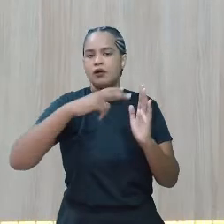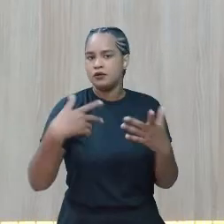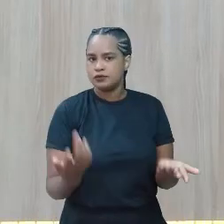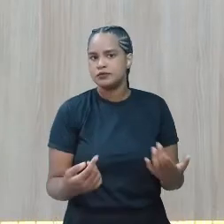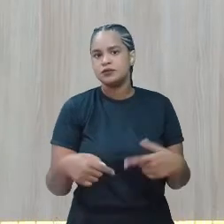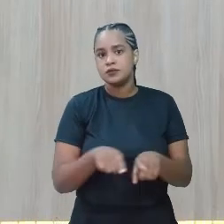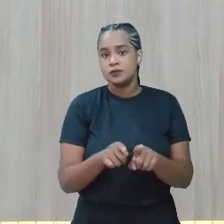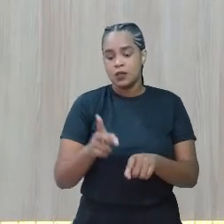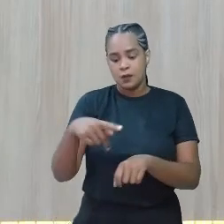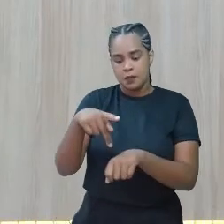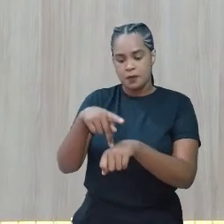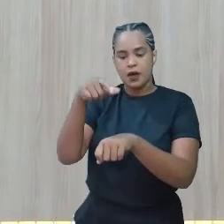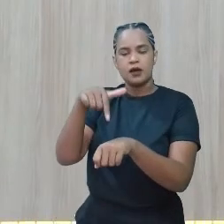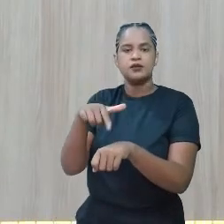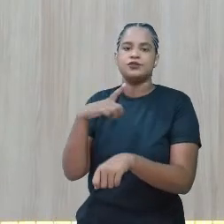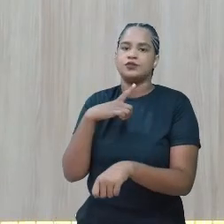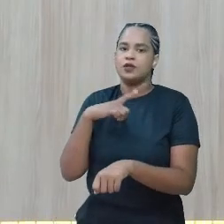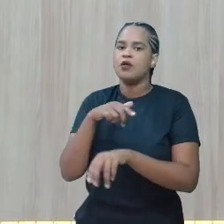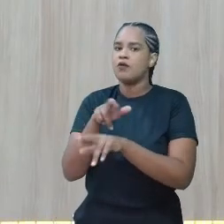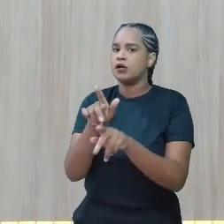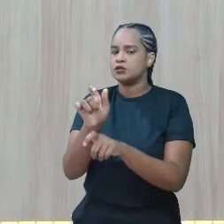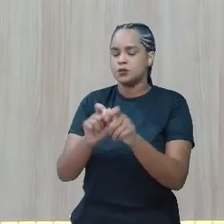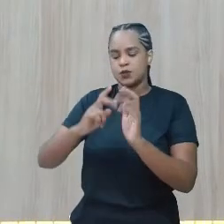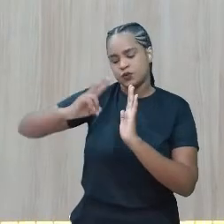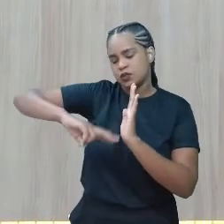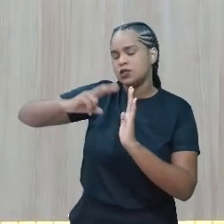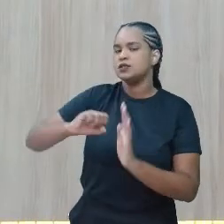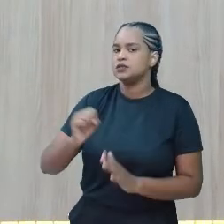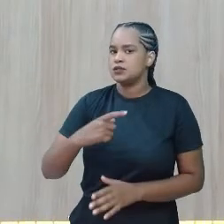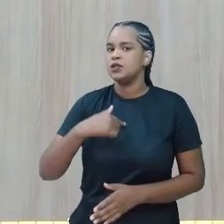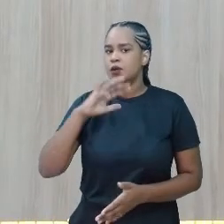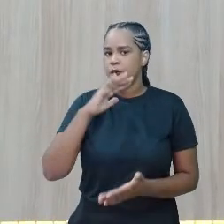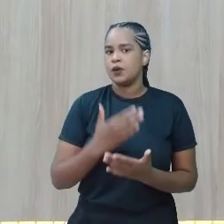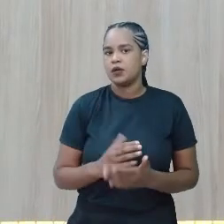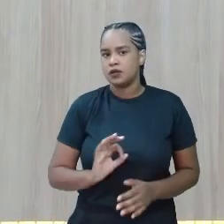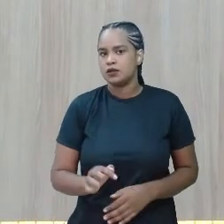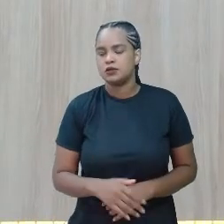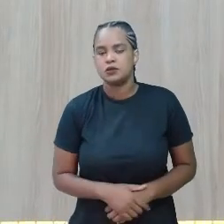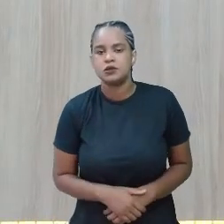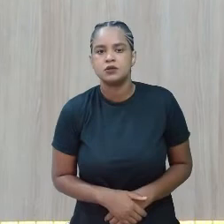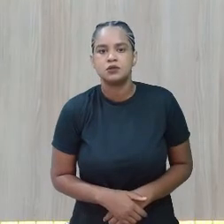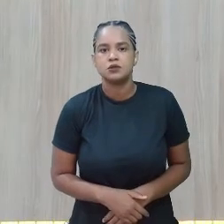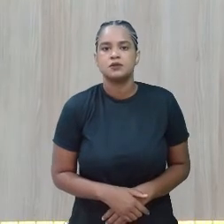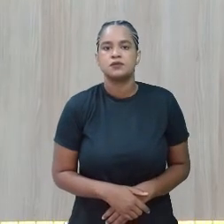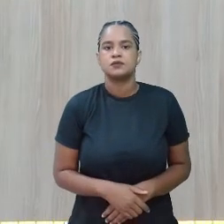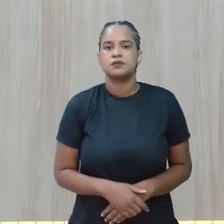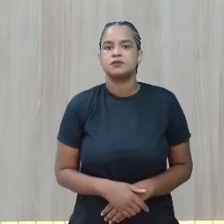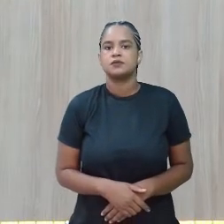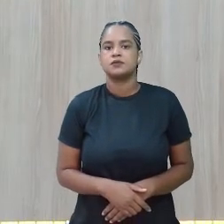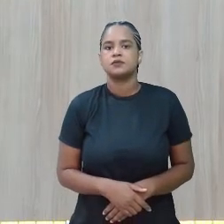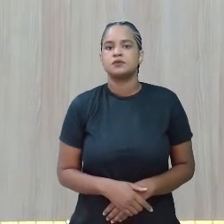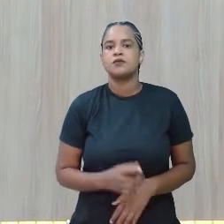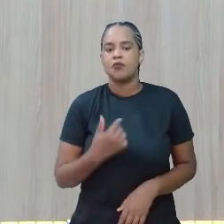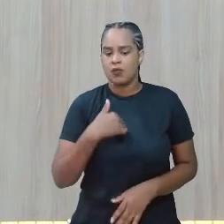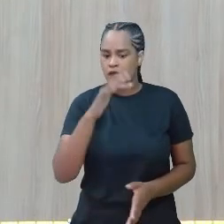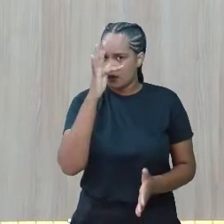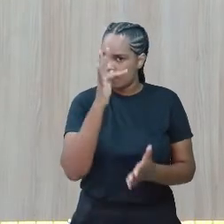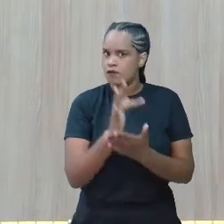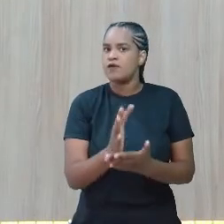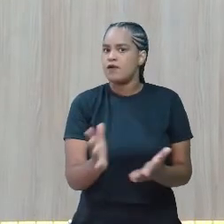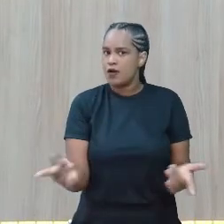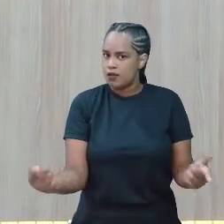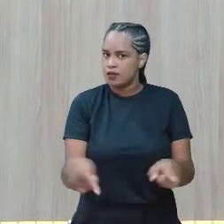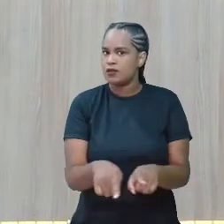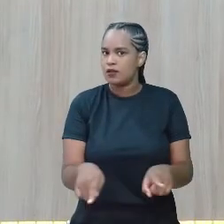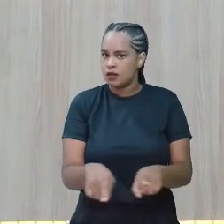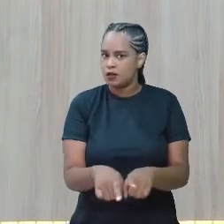o nosso país tem bastante leitores, sim, eu acredito nisso. E coloco fé nessa